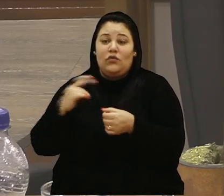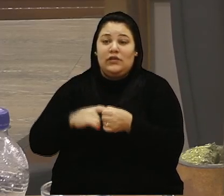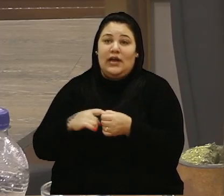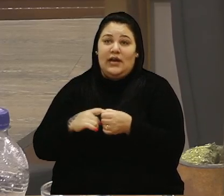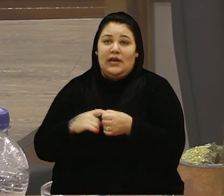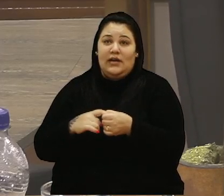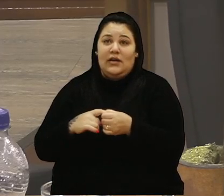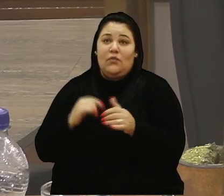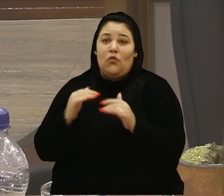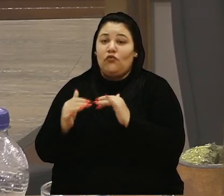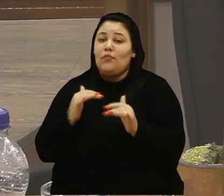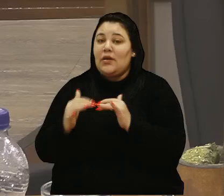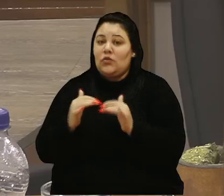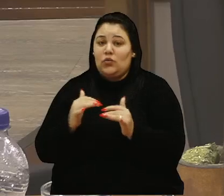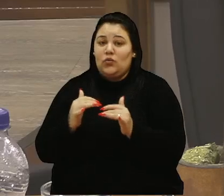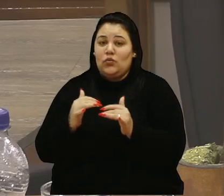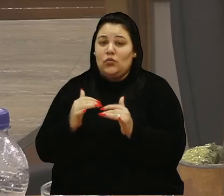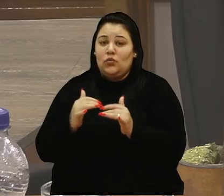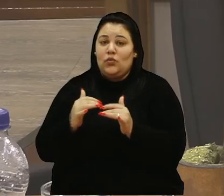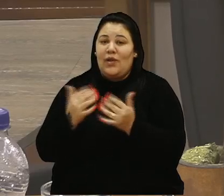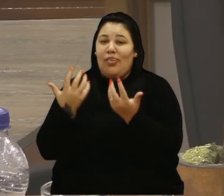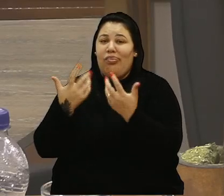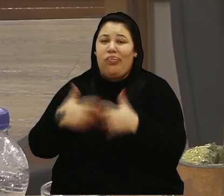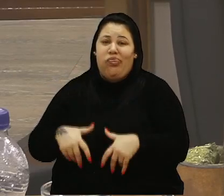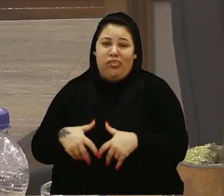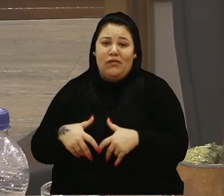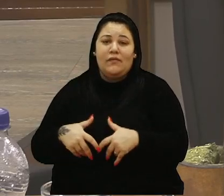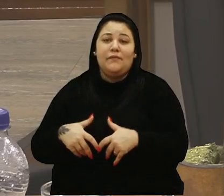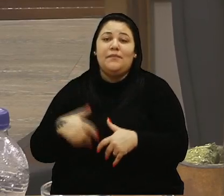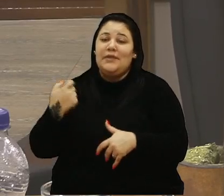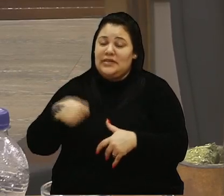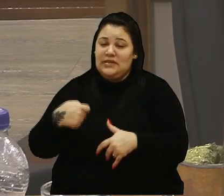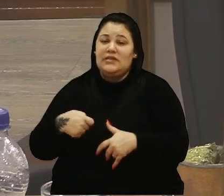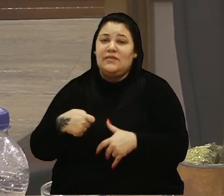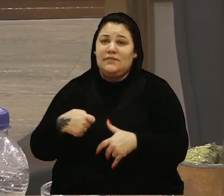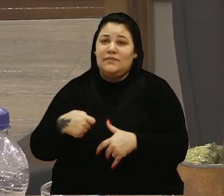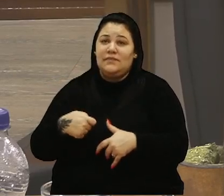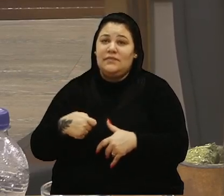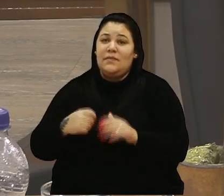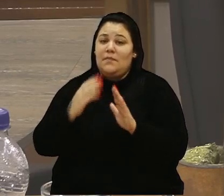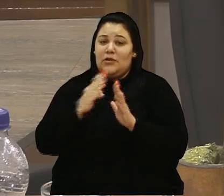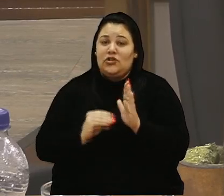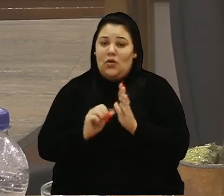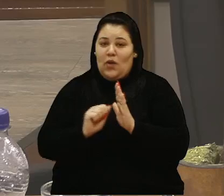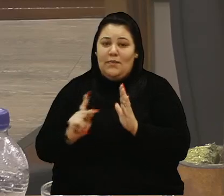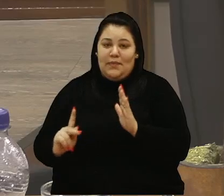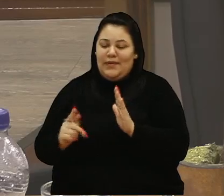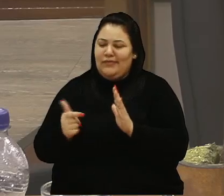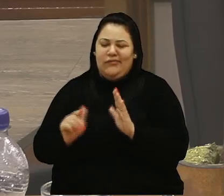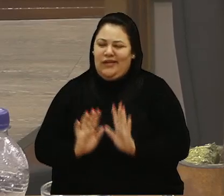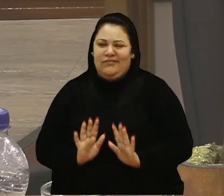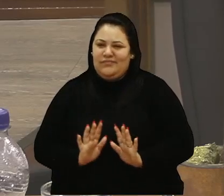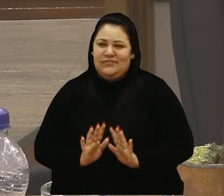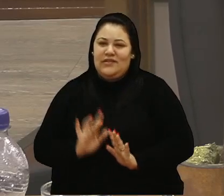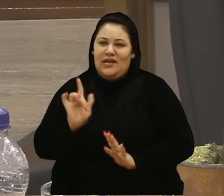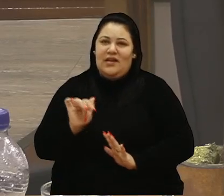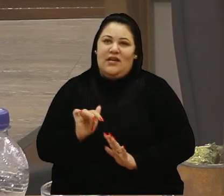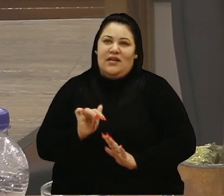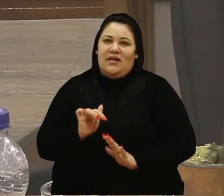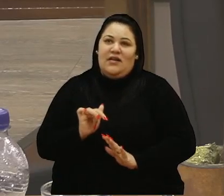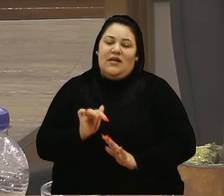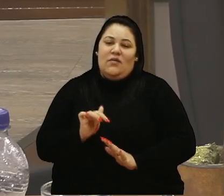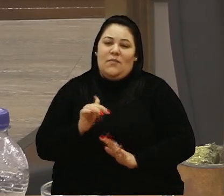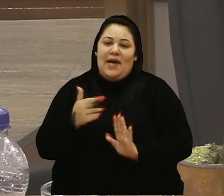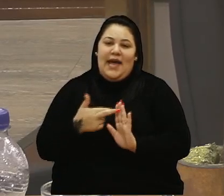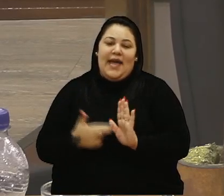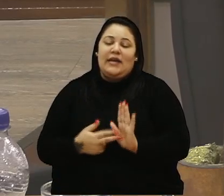Ah, boa. Eles não podem multar até que o equipamento volte a funcionar. Então, a orientação, tem que baixar o aplicativo, não existe. É uma determinação, é uma norma e